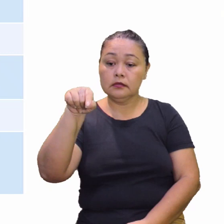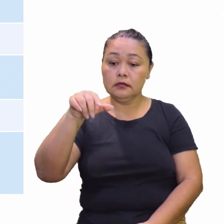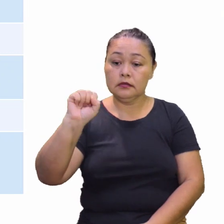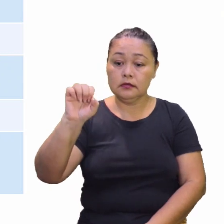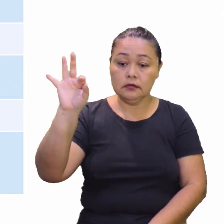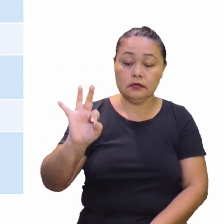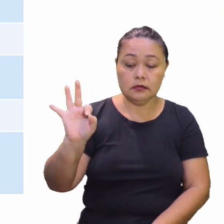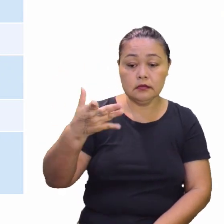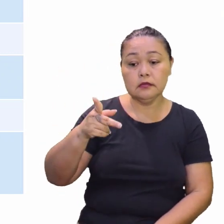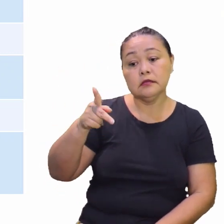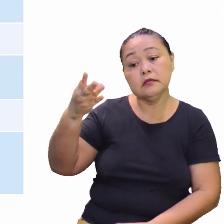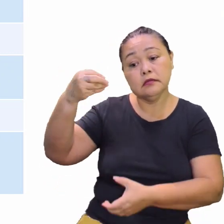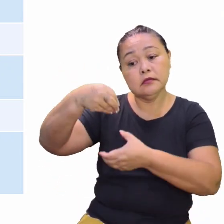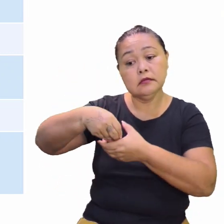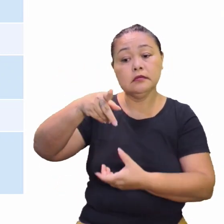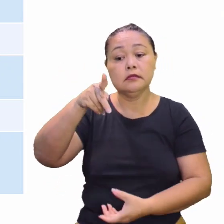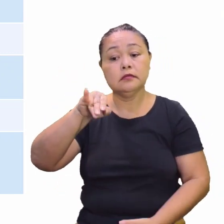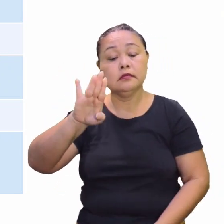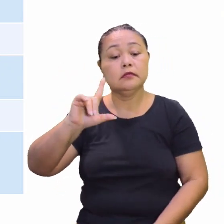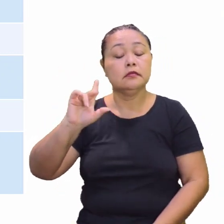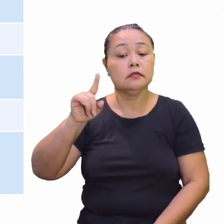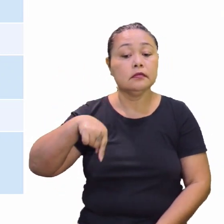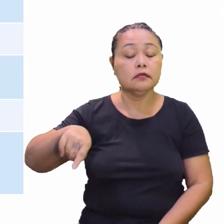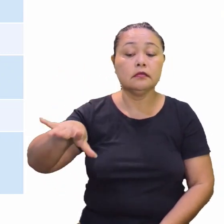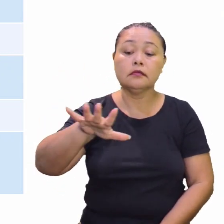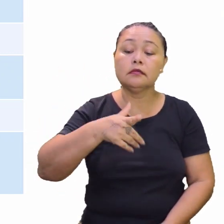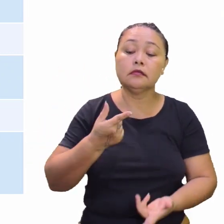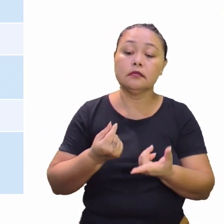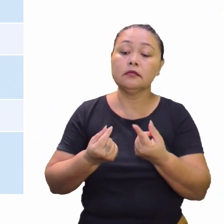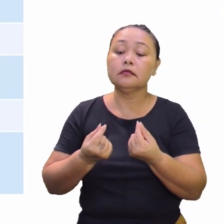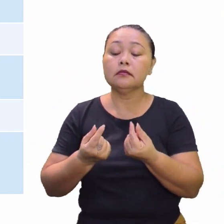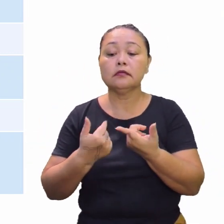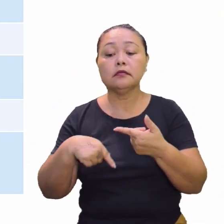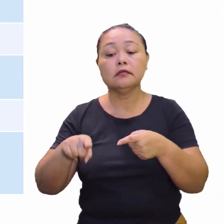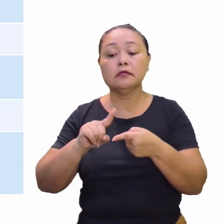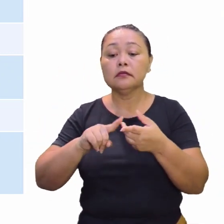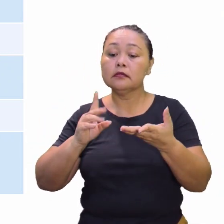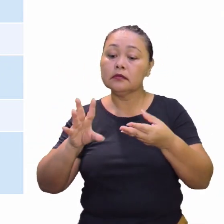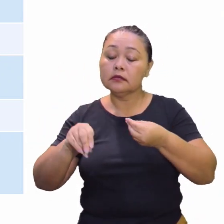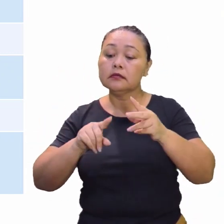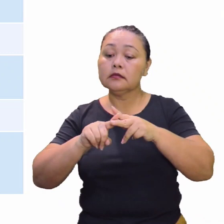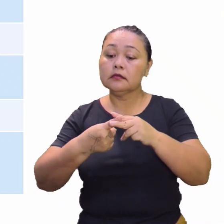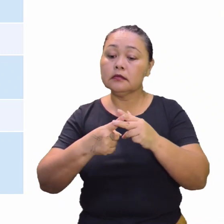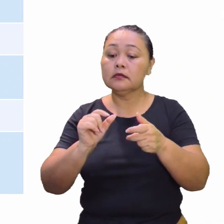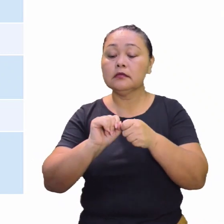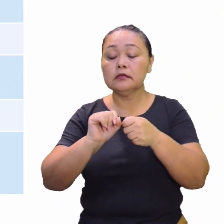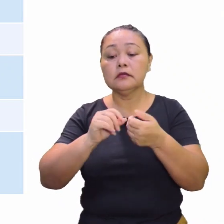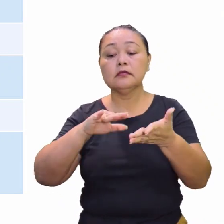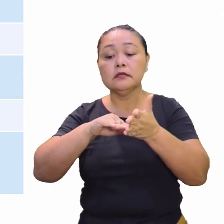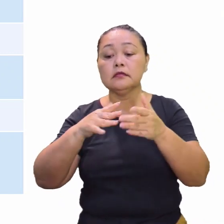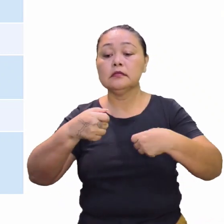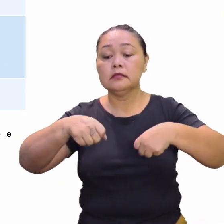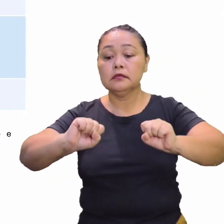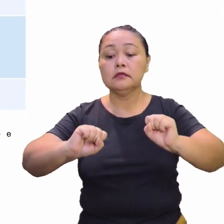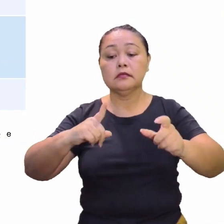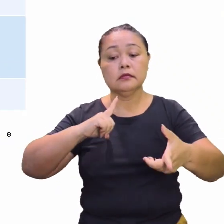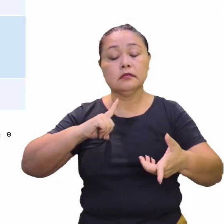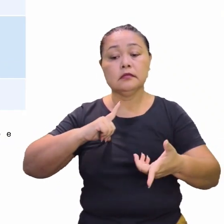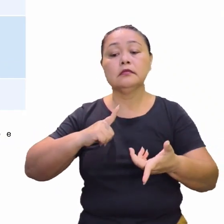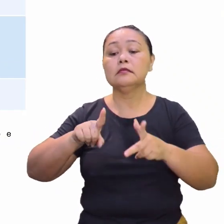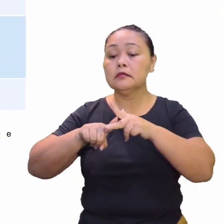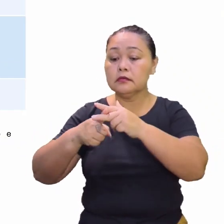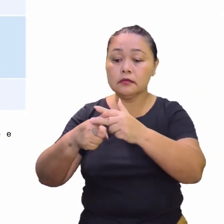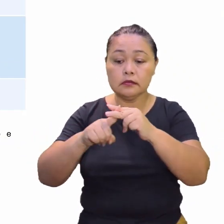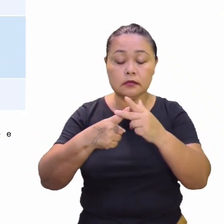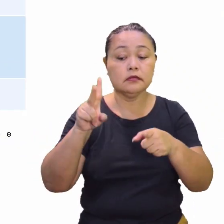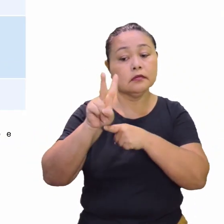2,8% no PIB de Rondônia. Então, destaque, a gente tem o comércio e as reparações de veículos, automotores e motocicletas, que são